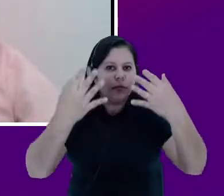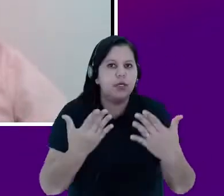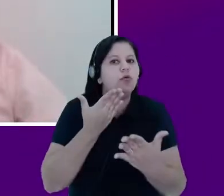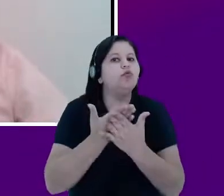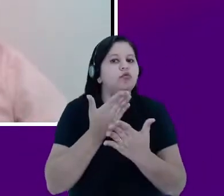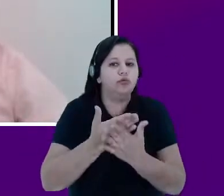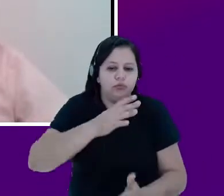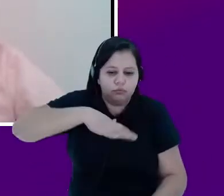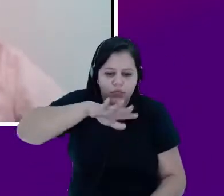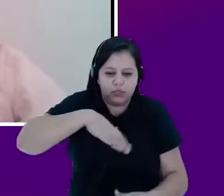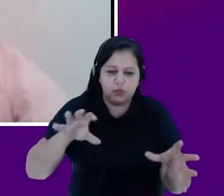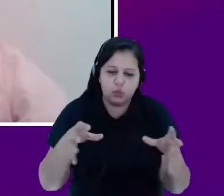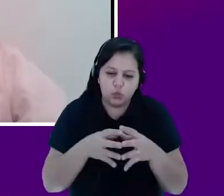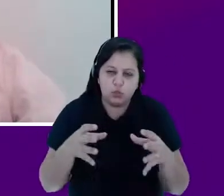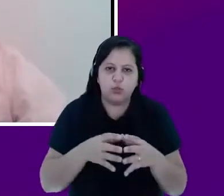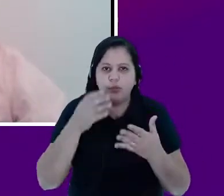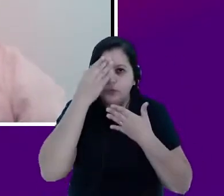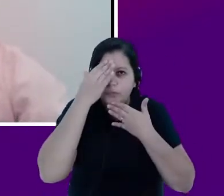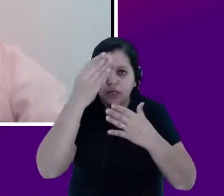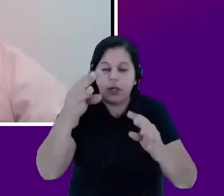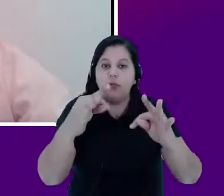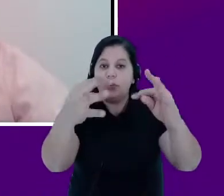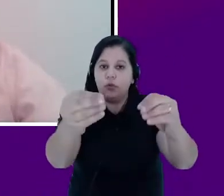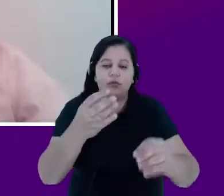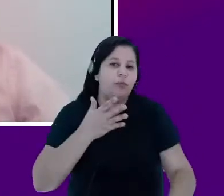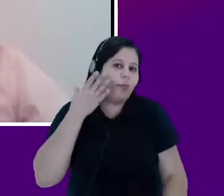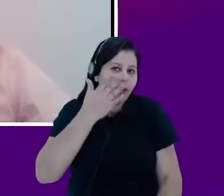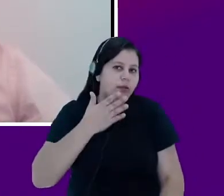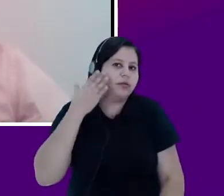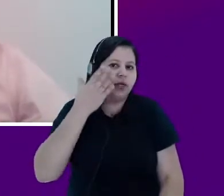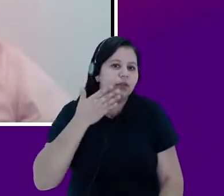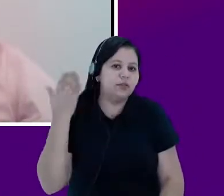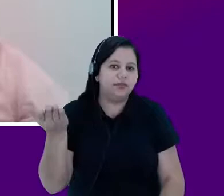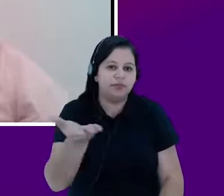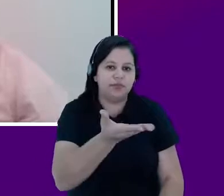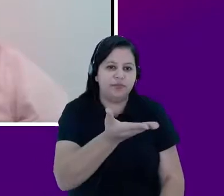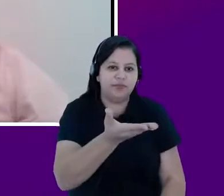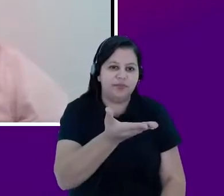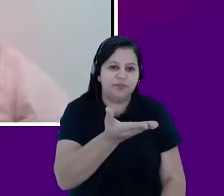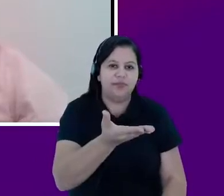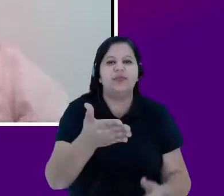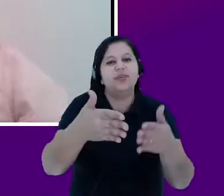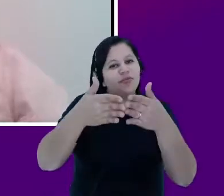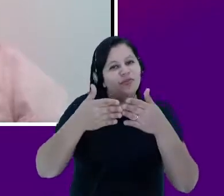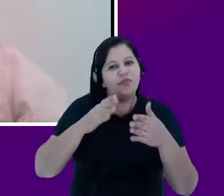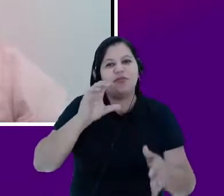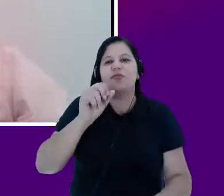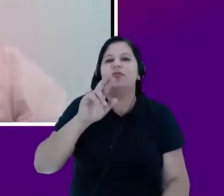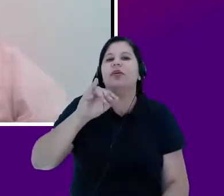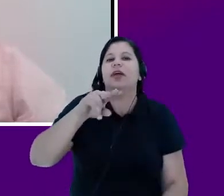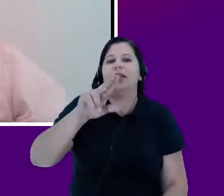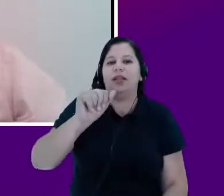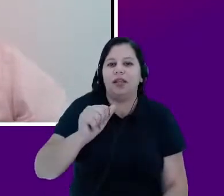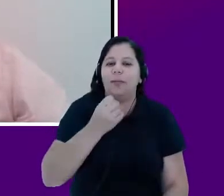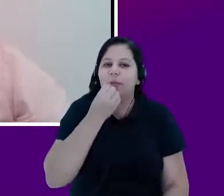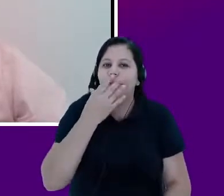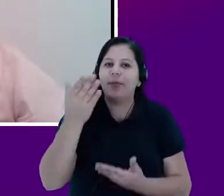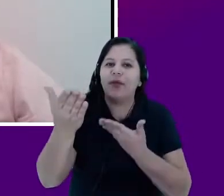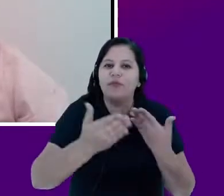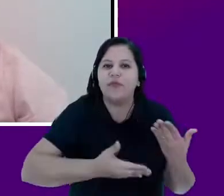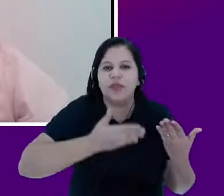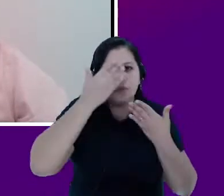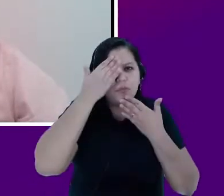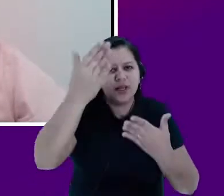grupo. Obrigado a todos os palestrantes. E, por favor, Karina, seja muito bem-vinda e obrigado por estar